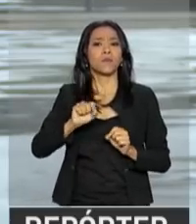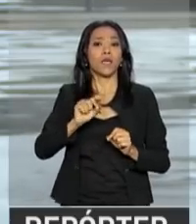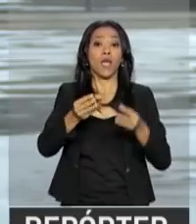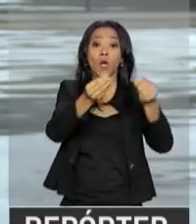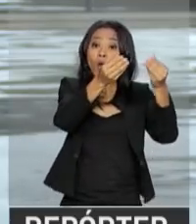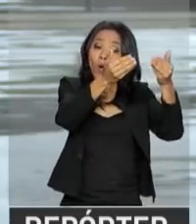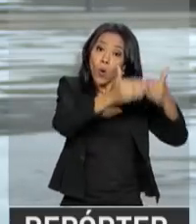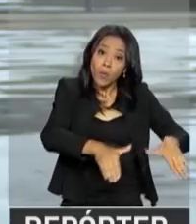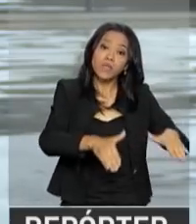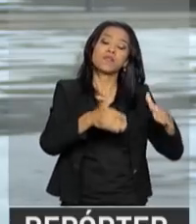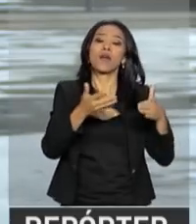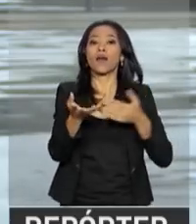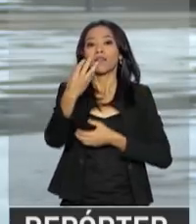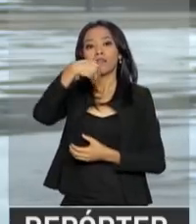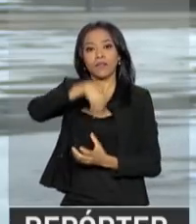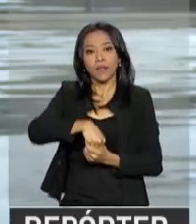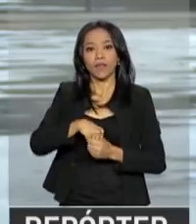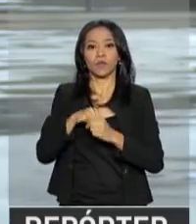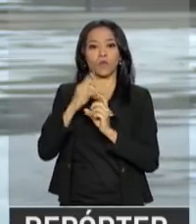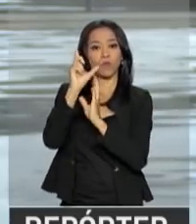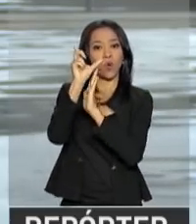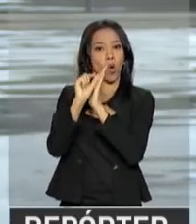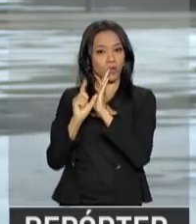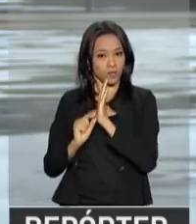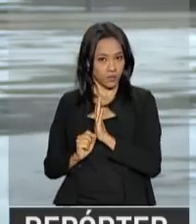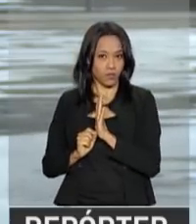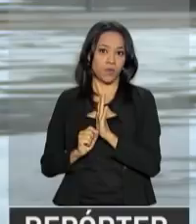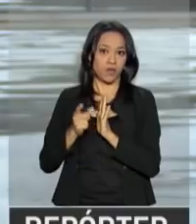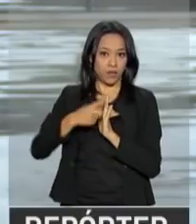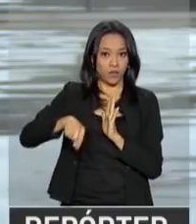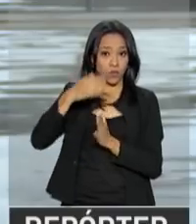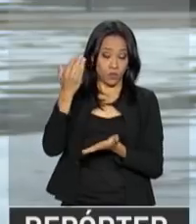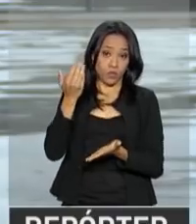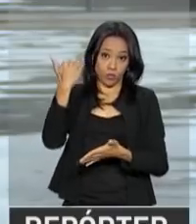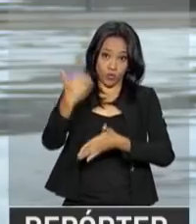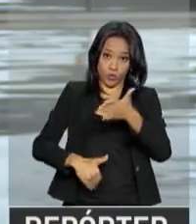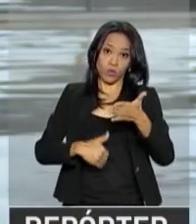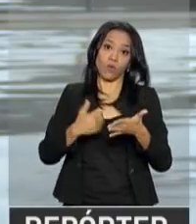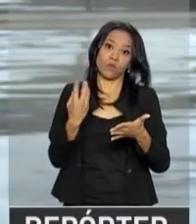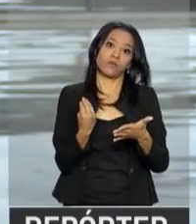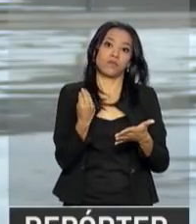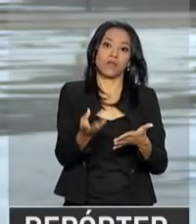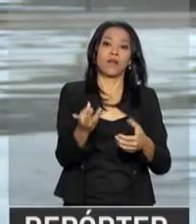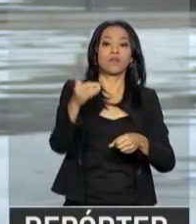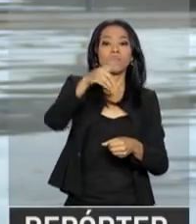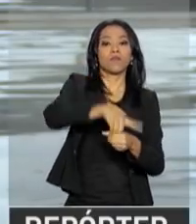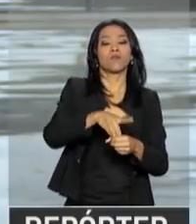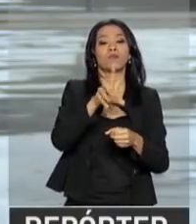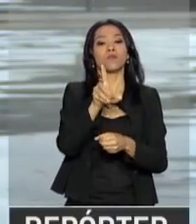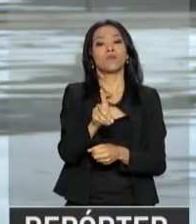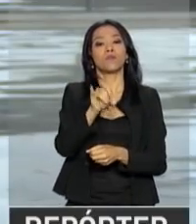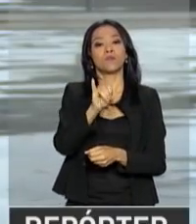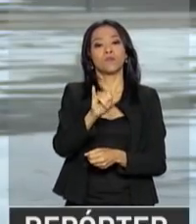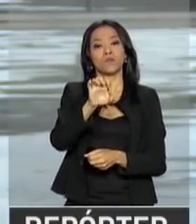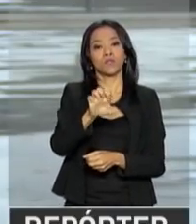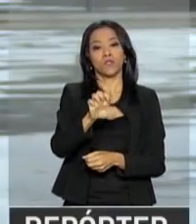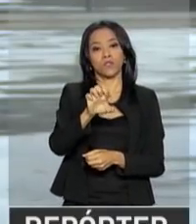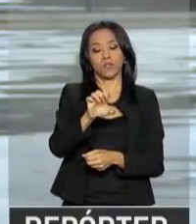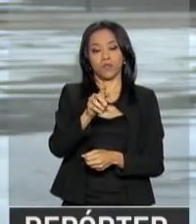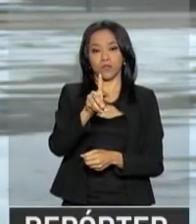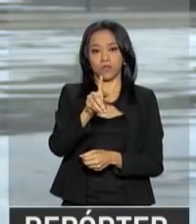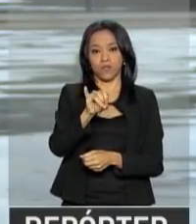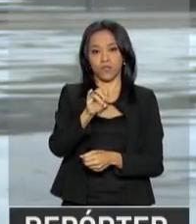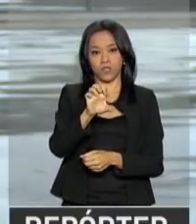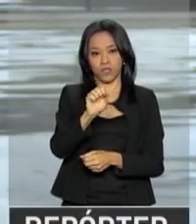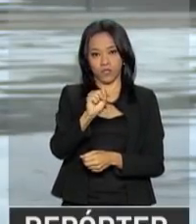no orçamento o desconto dado aos caminhoneiros de 46 centavos no preço do diesel lembrando que nesse acordo feito entre